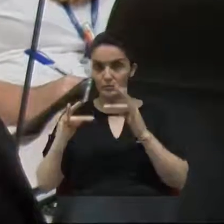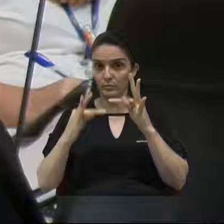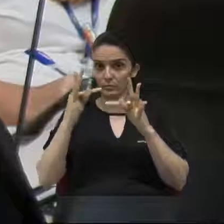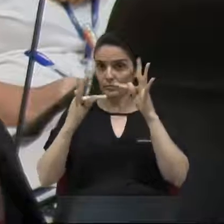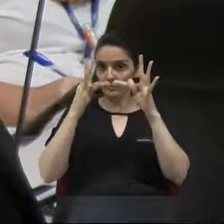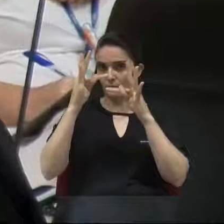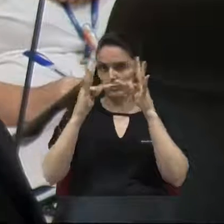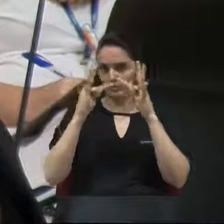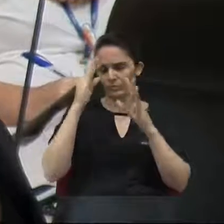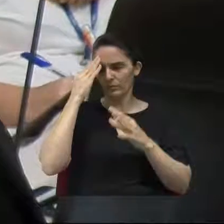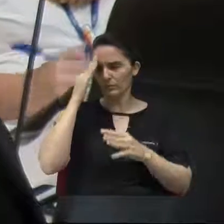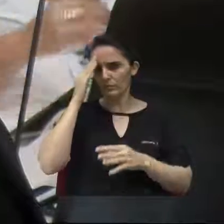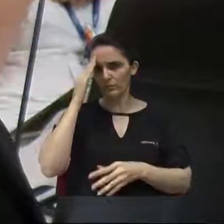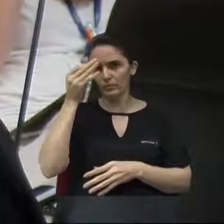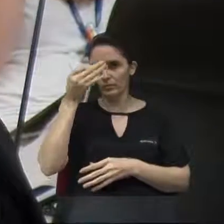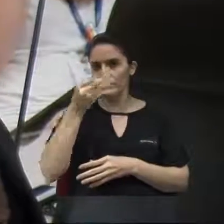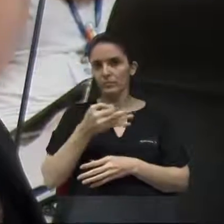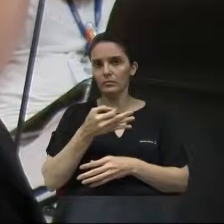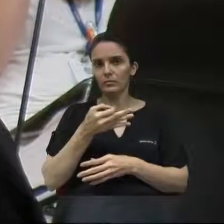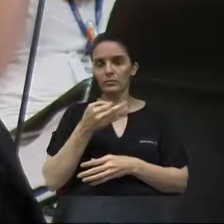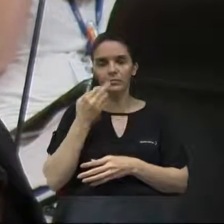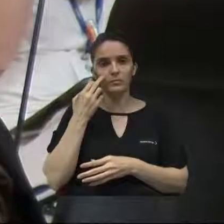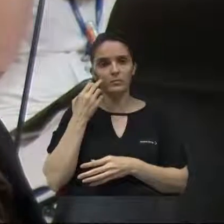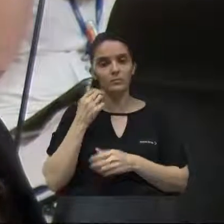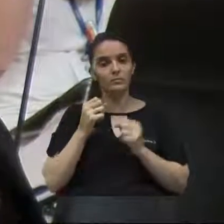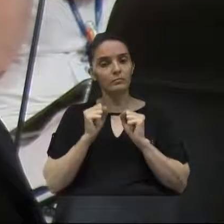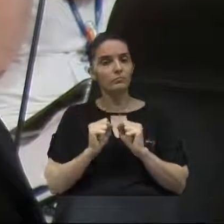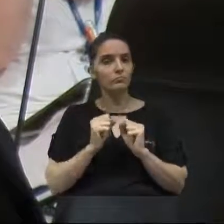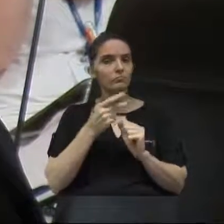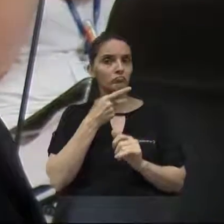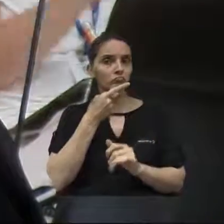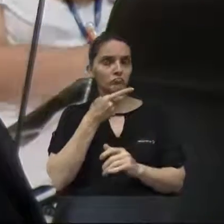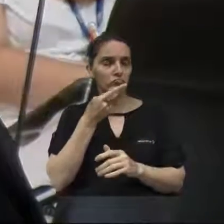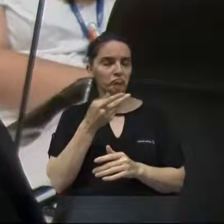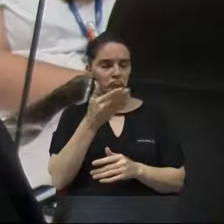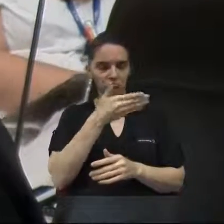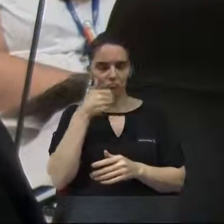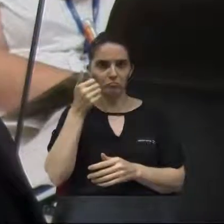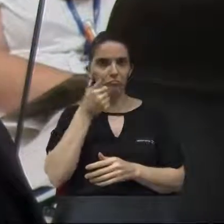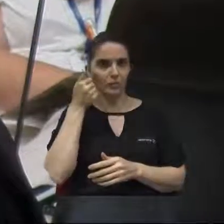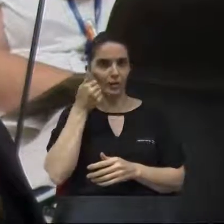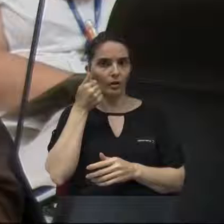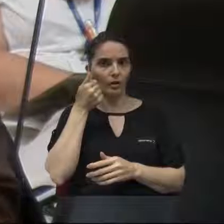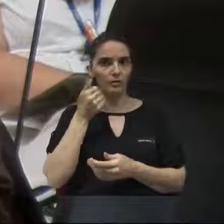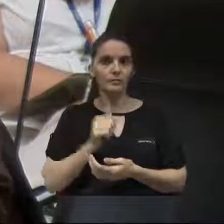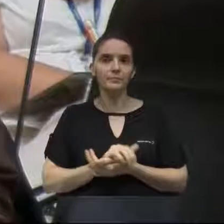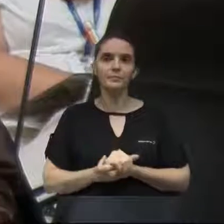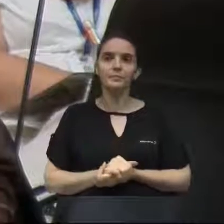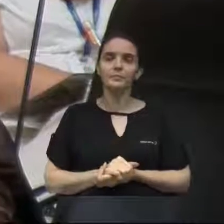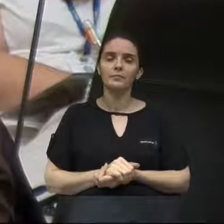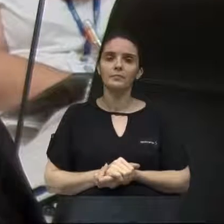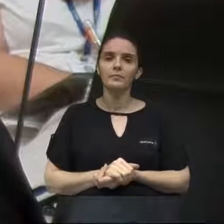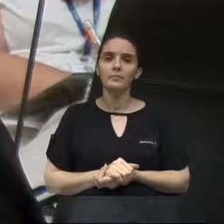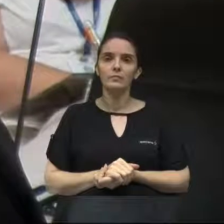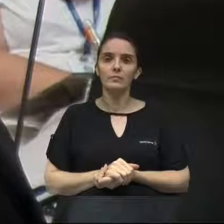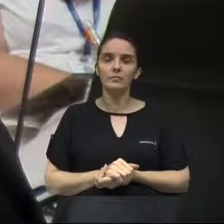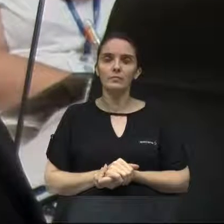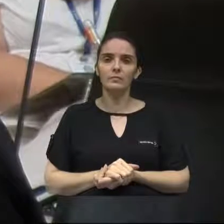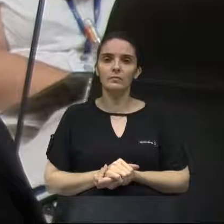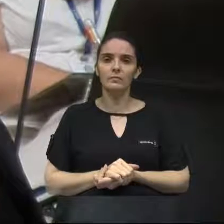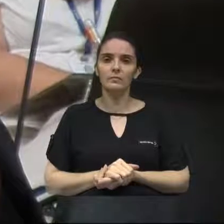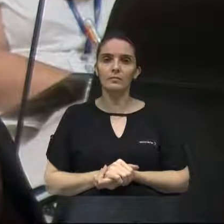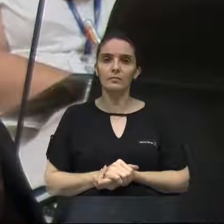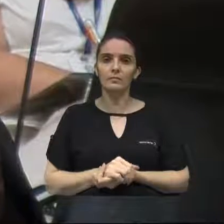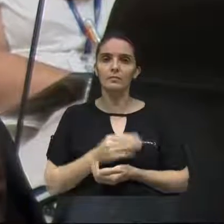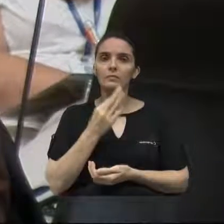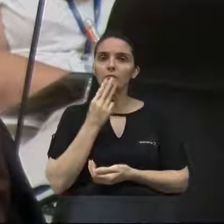que entendem deste assunto poderiam tratar com melhor natureza esse assunto. A informação que esse